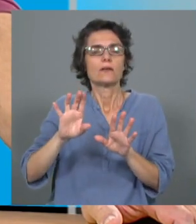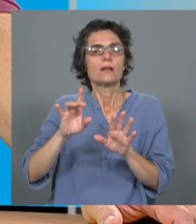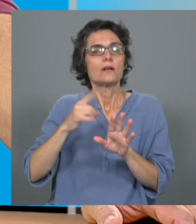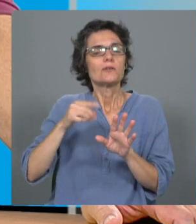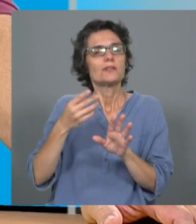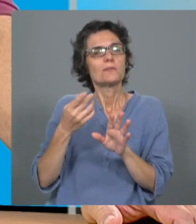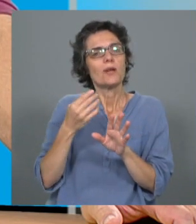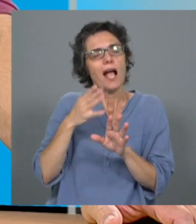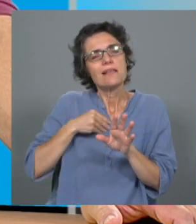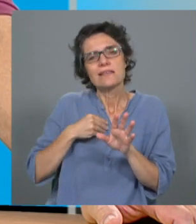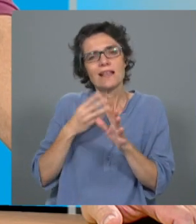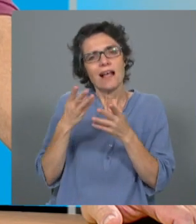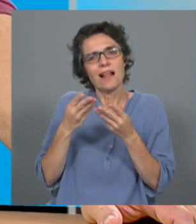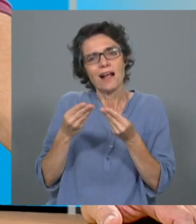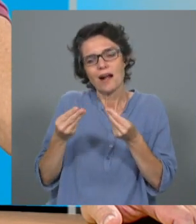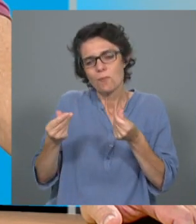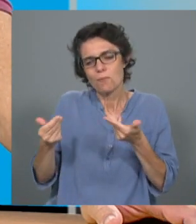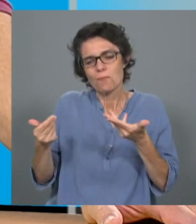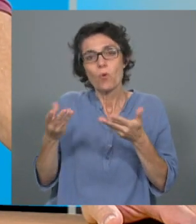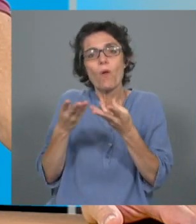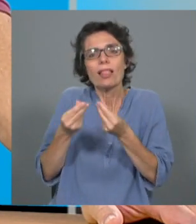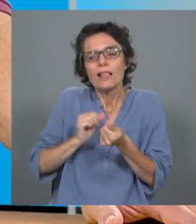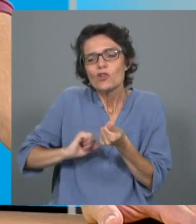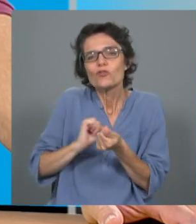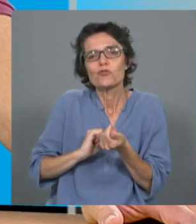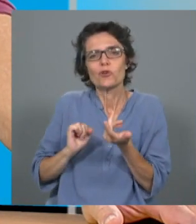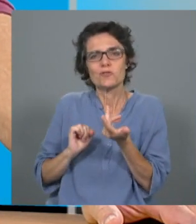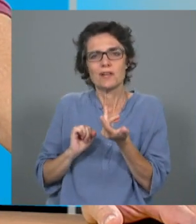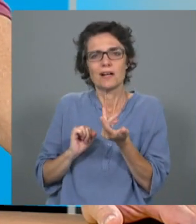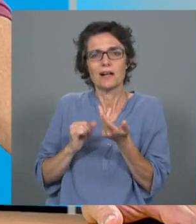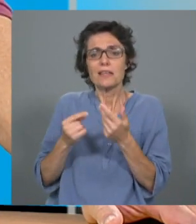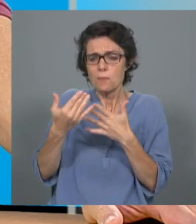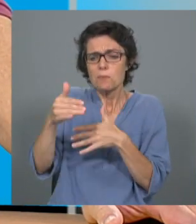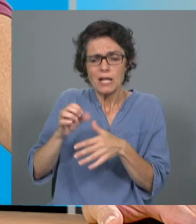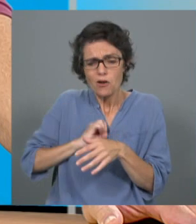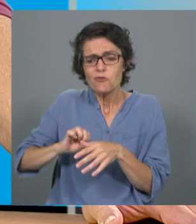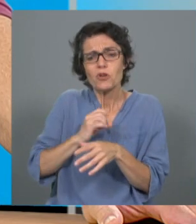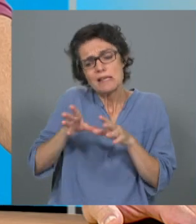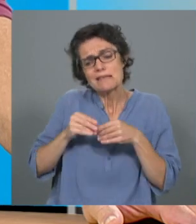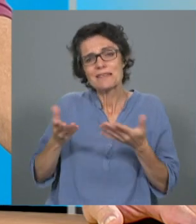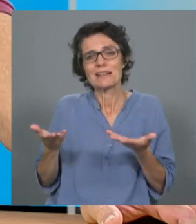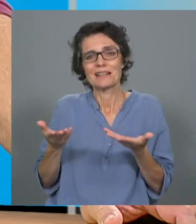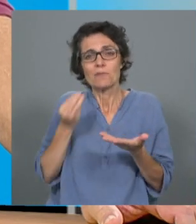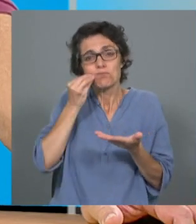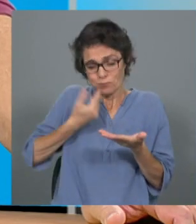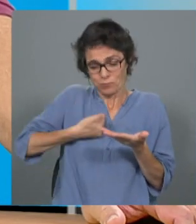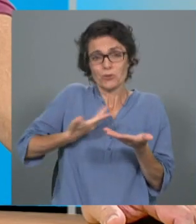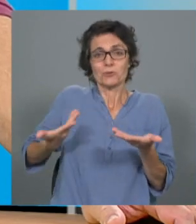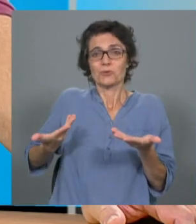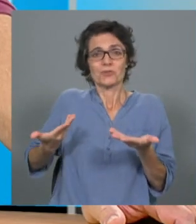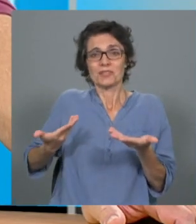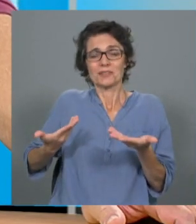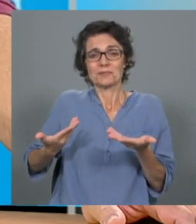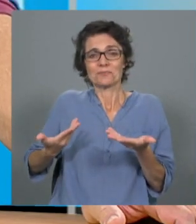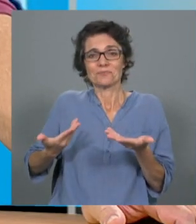ter paciência connosco mesmos, quer dizer, não nos exasperarmos connosco mesmos. Também a paciência é sempre